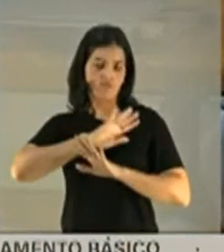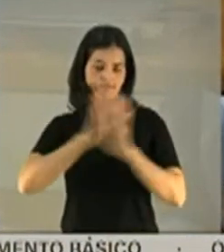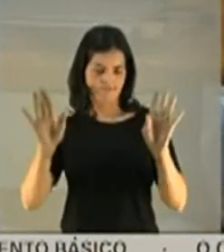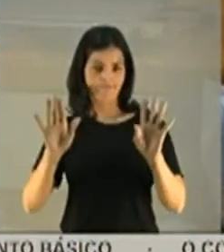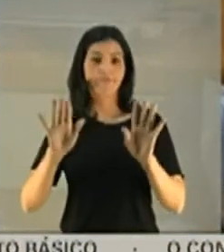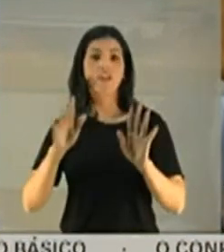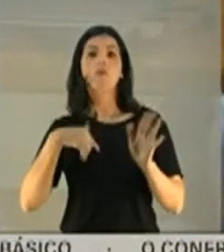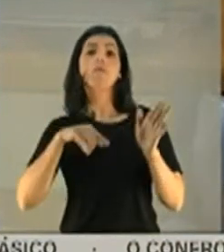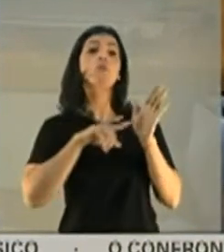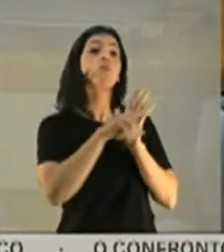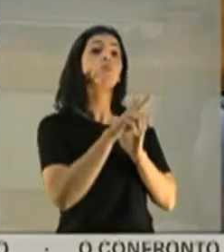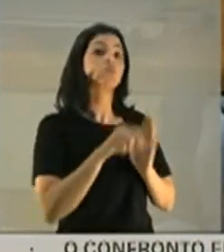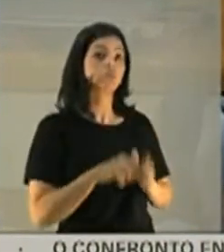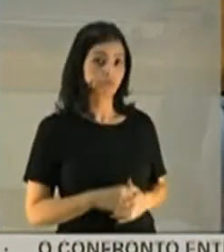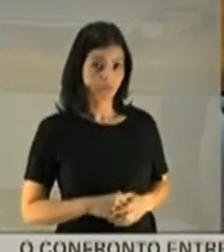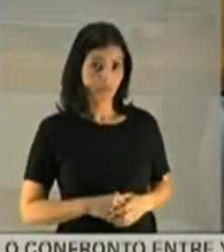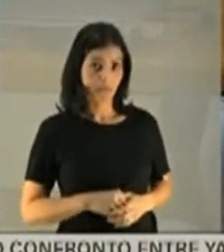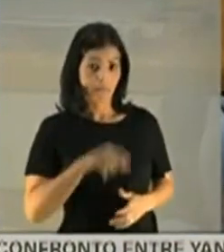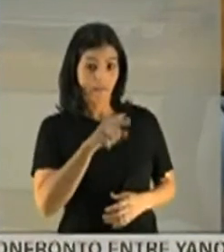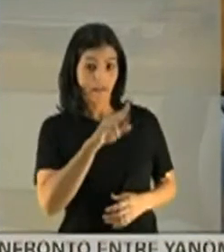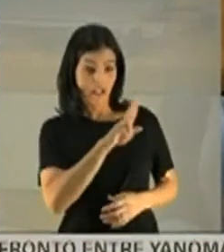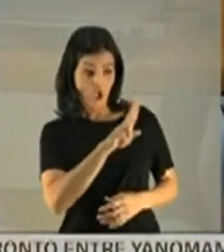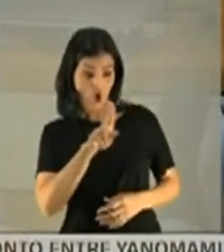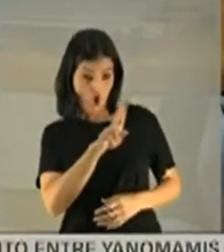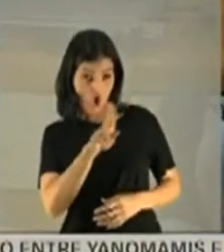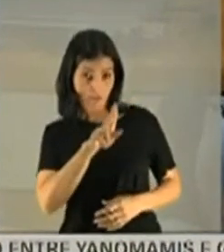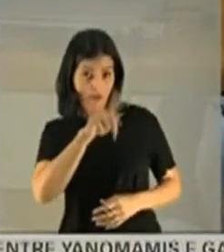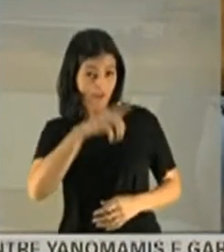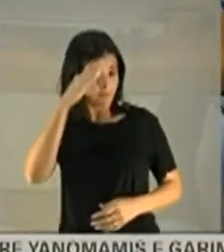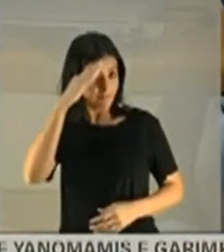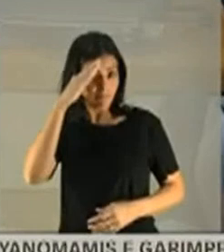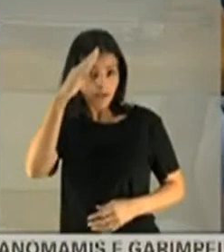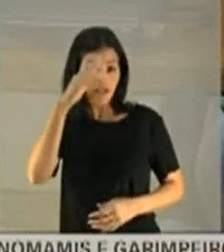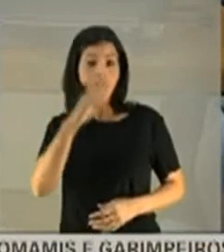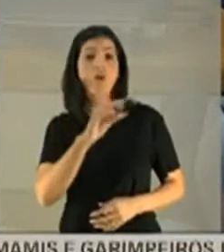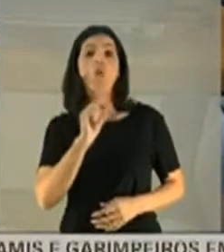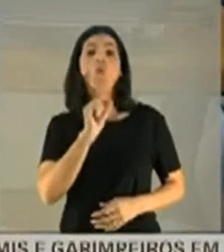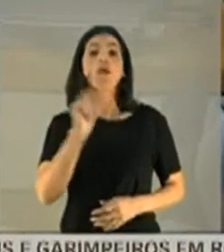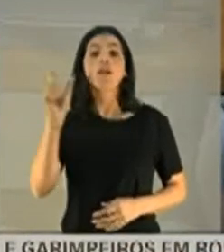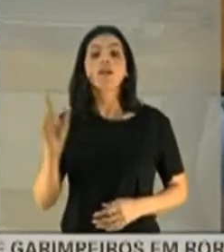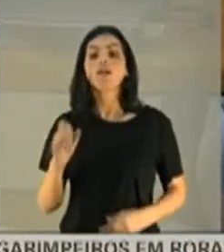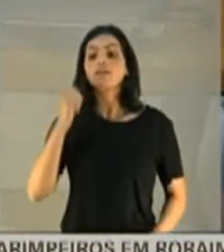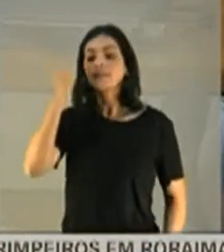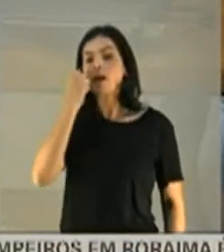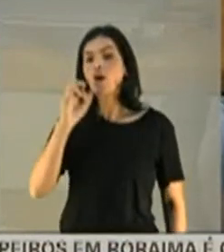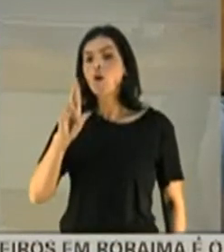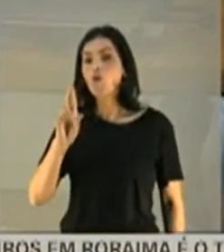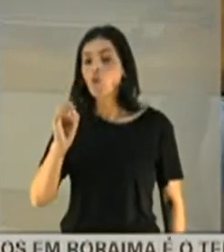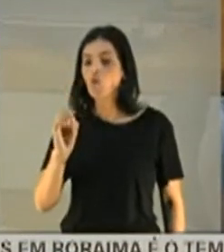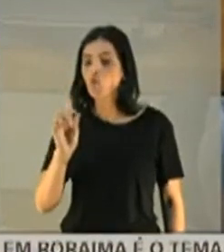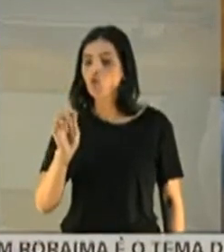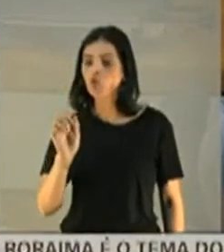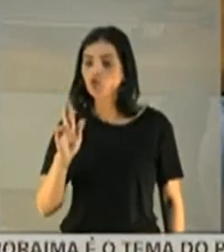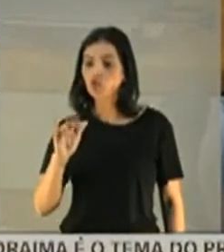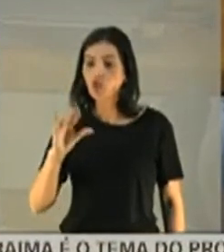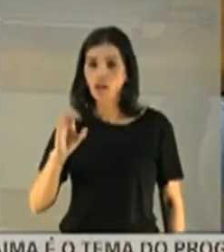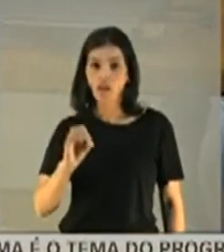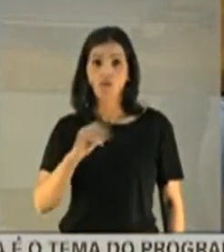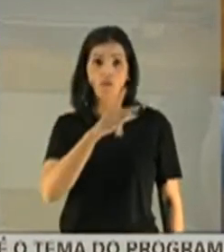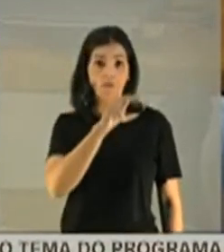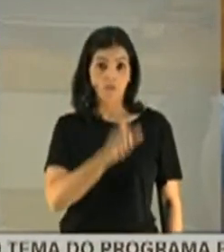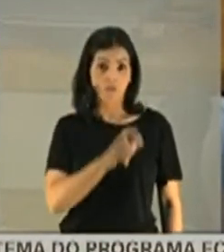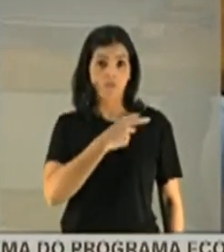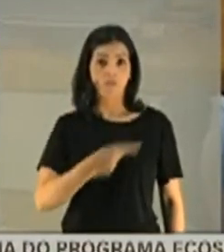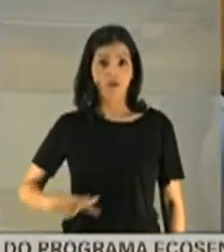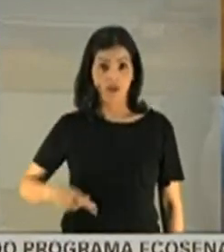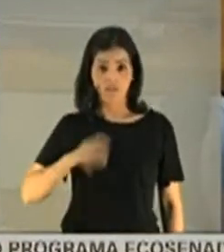pergunto, esse nome é chave, que o senador Rogério Carvalho falou, o próprio presidente